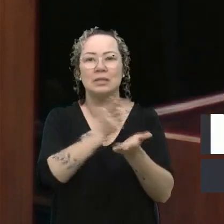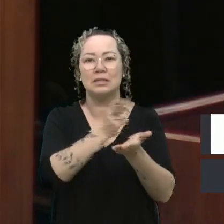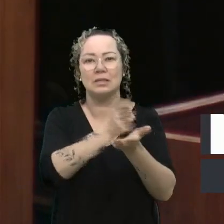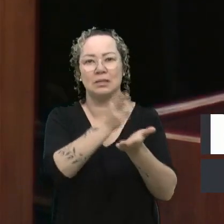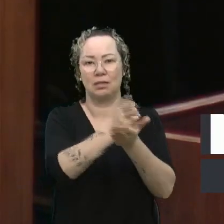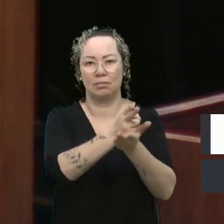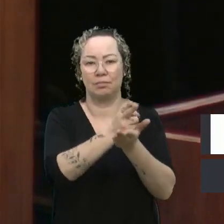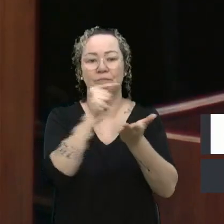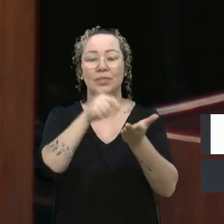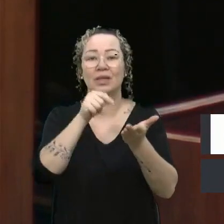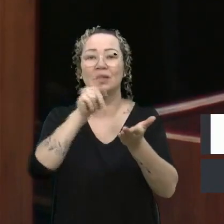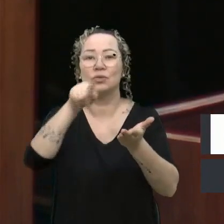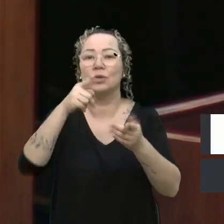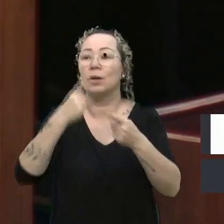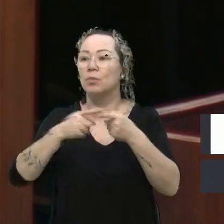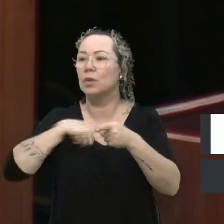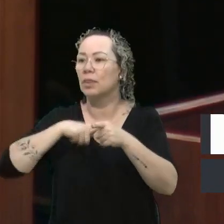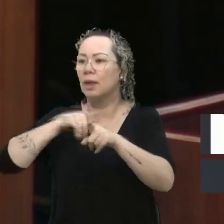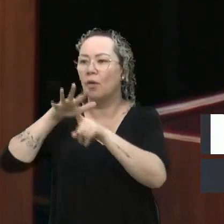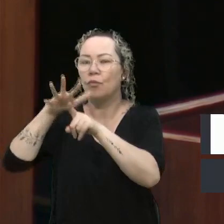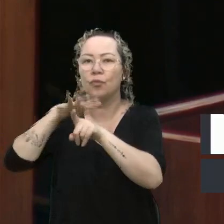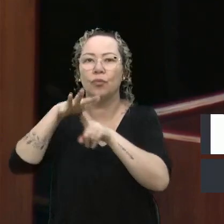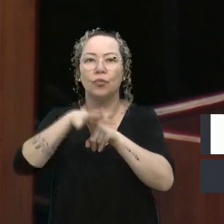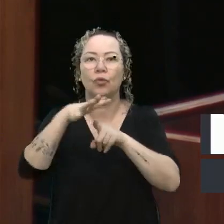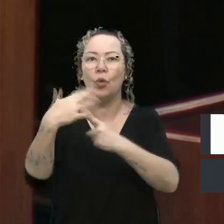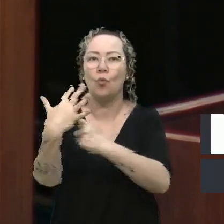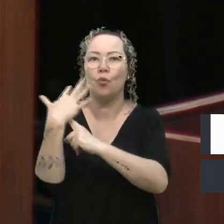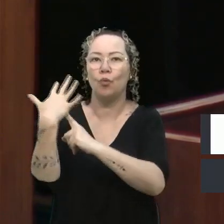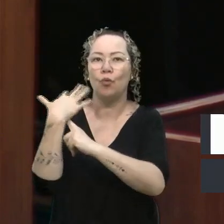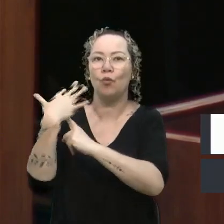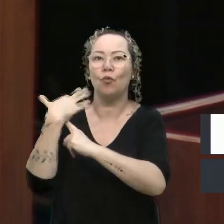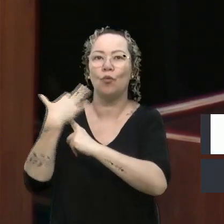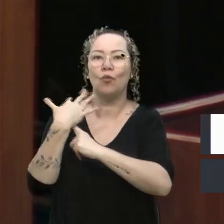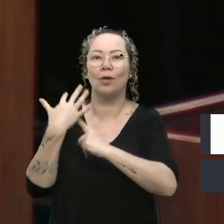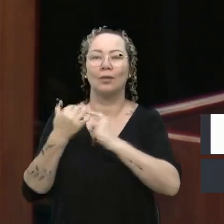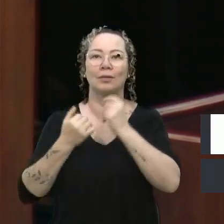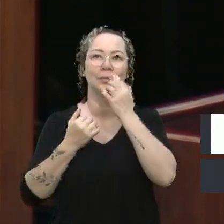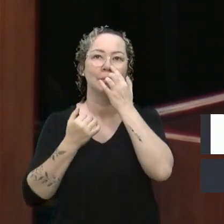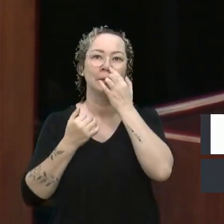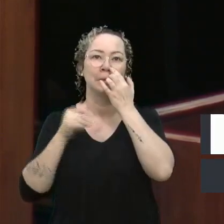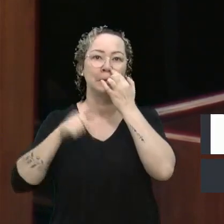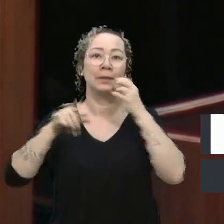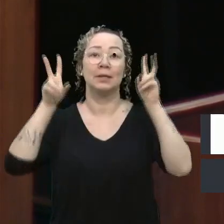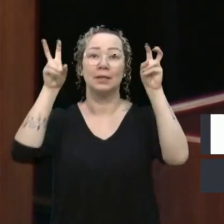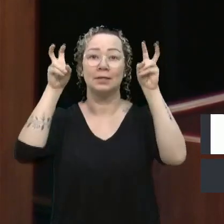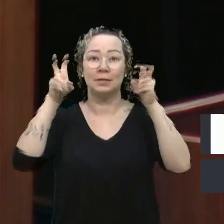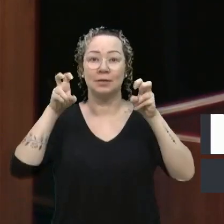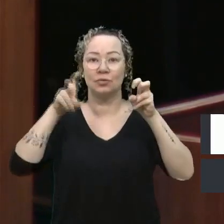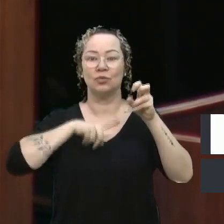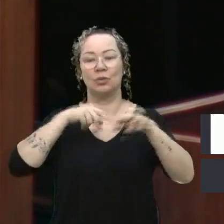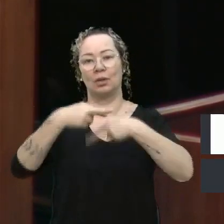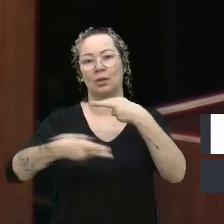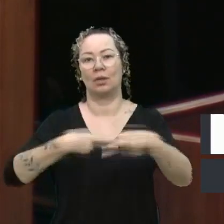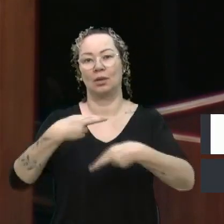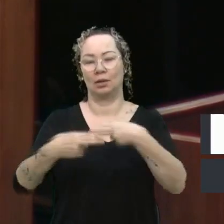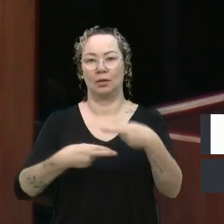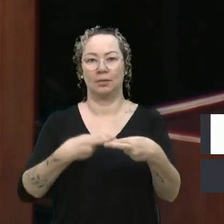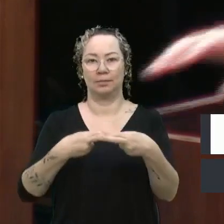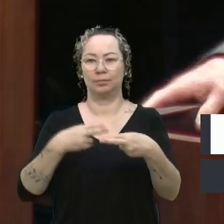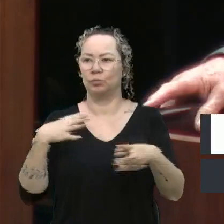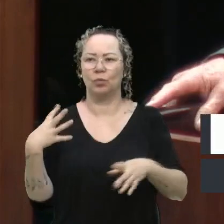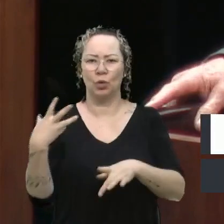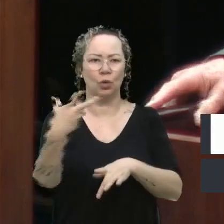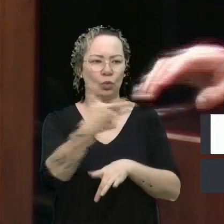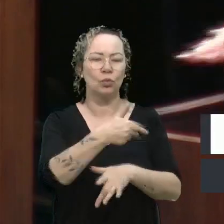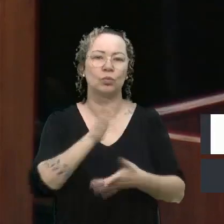deve à grande demanda que esse assunto envolve. Todos nós